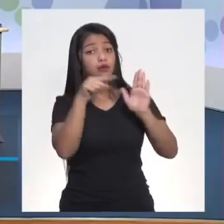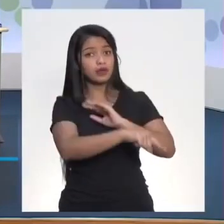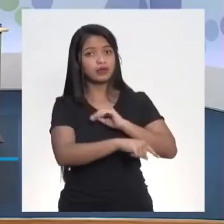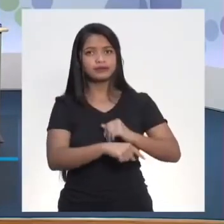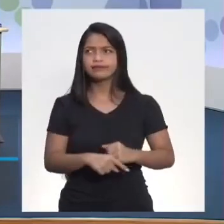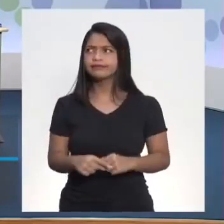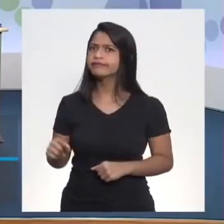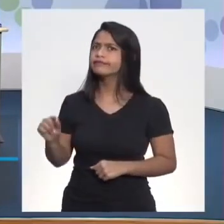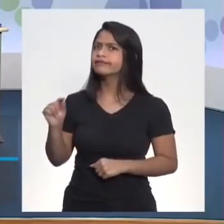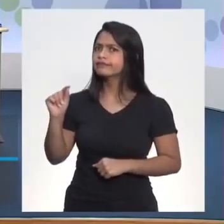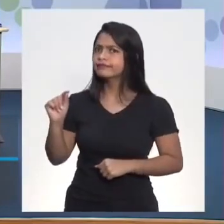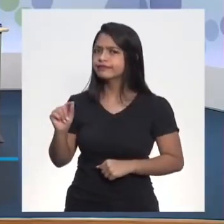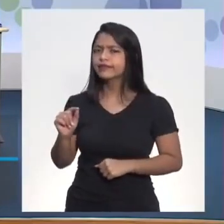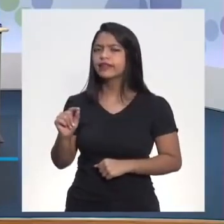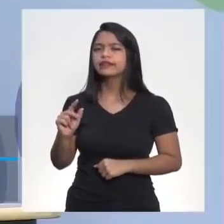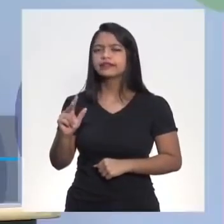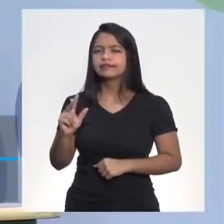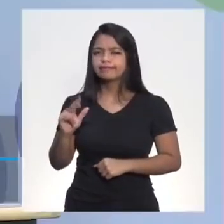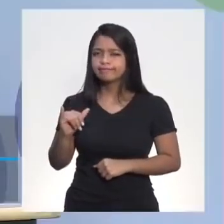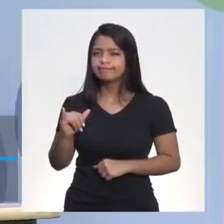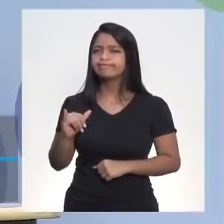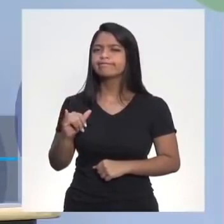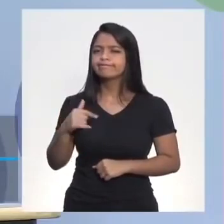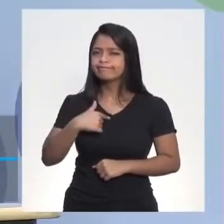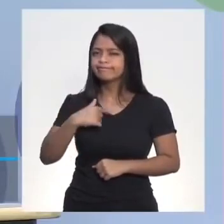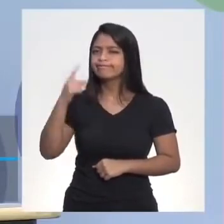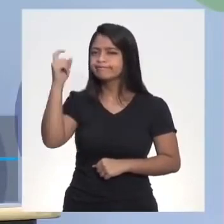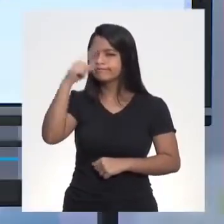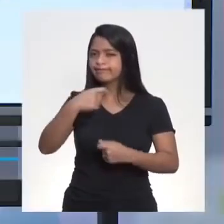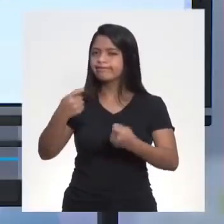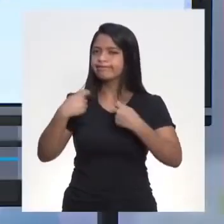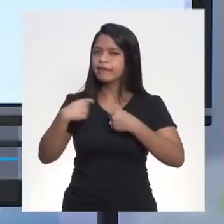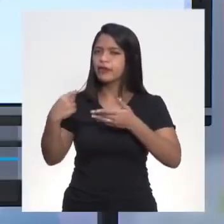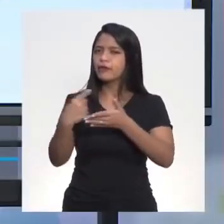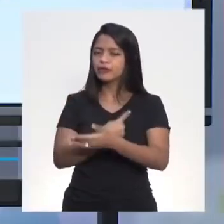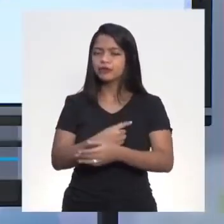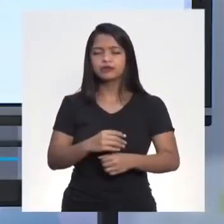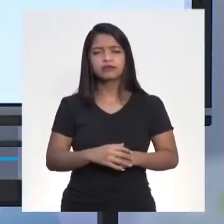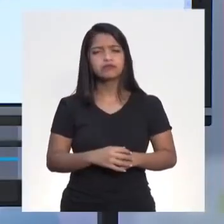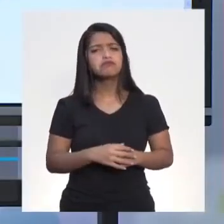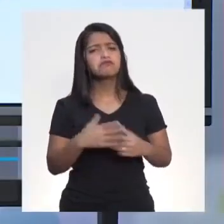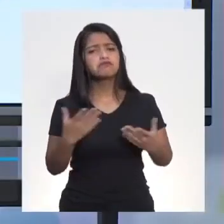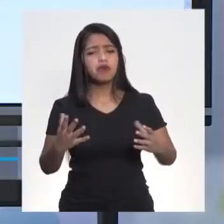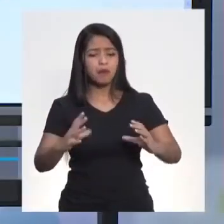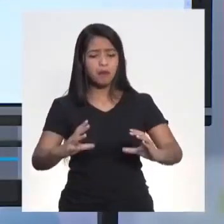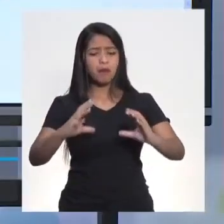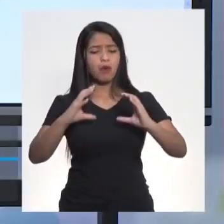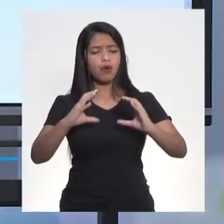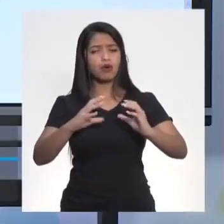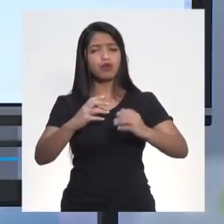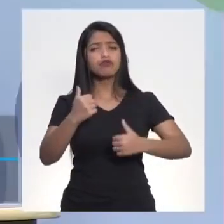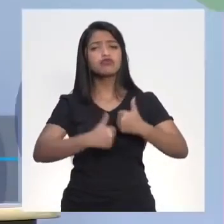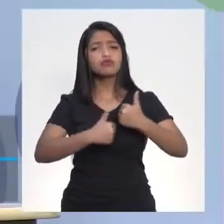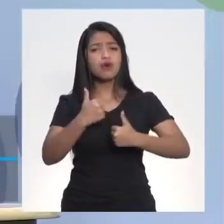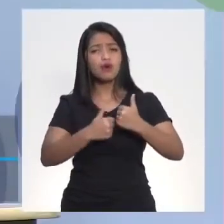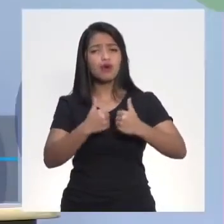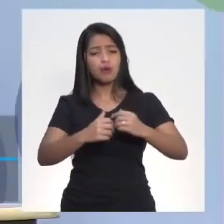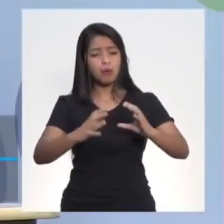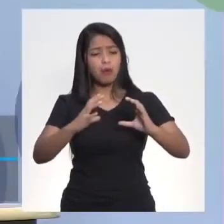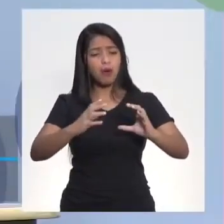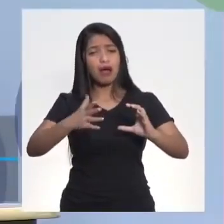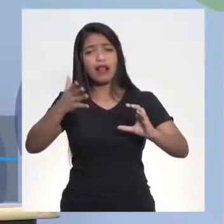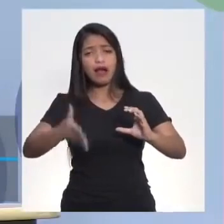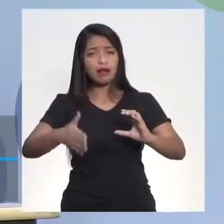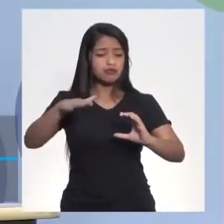Ele vai me colocar em saia Quantos justérrima. lados tem a bola? Uma bola de futebol. Quantos lados tem? Se você quiser que eu entre